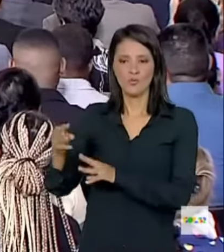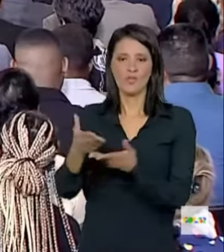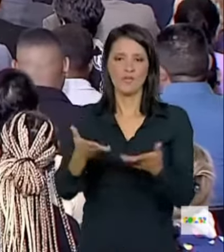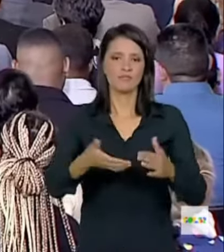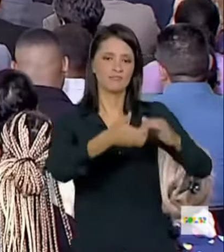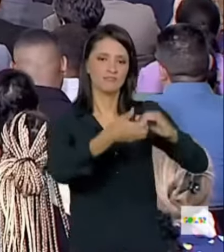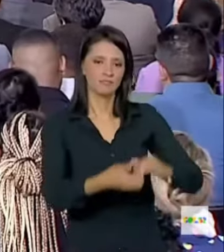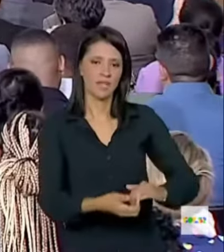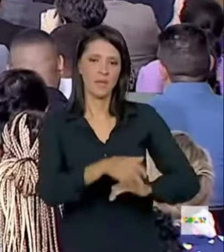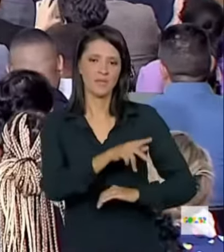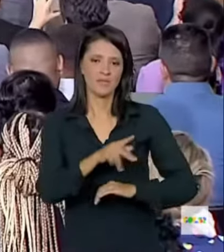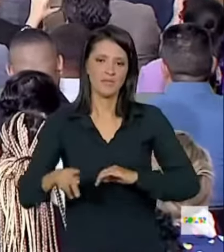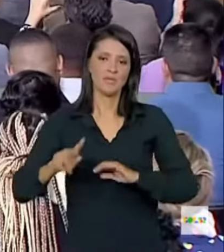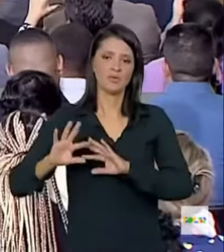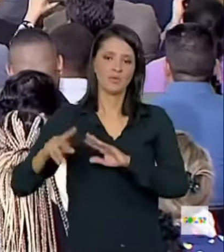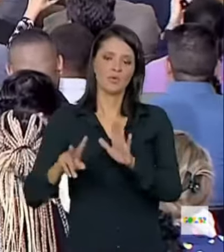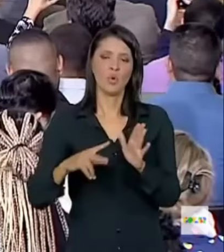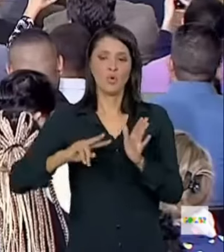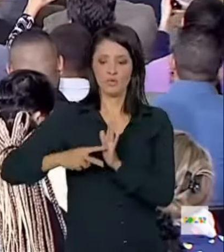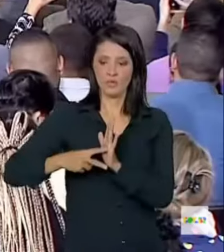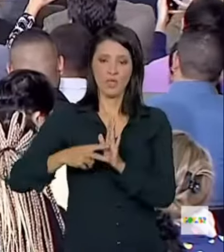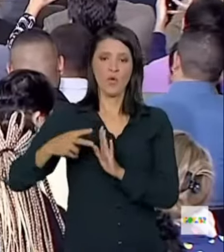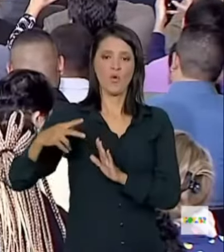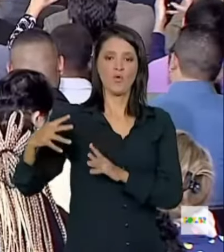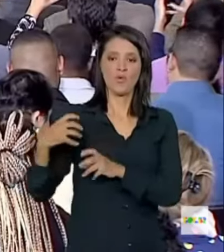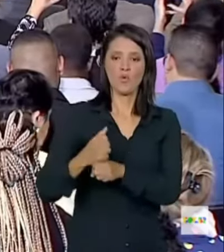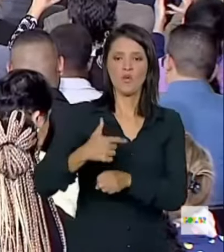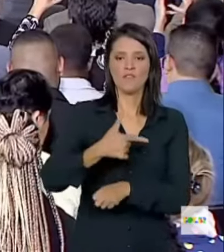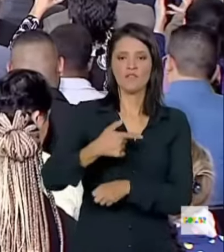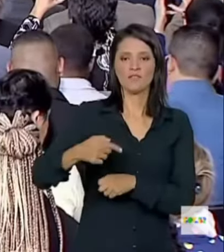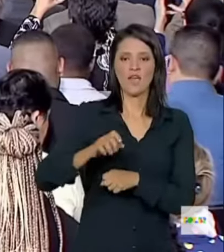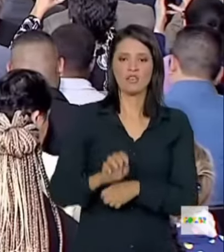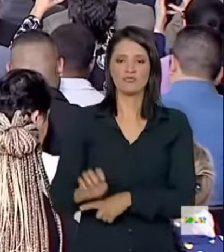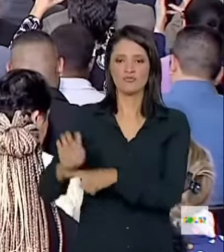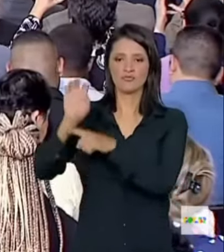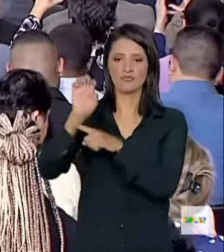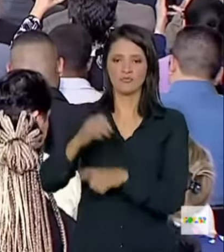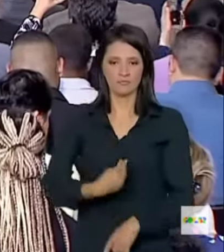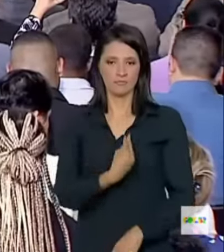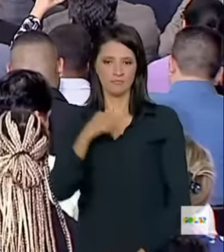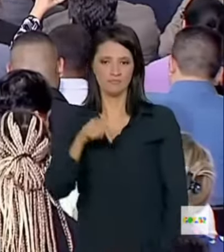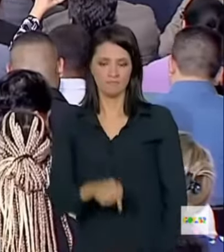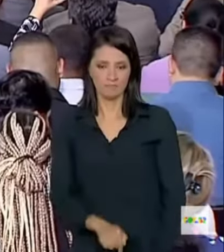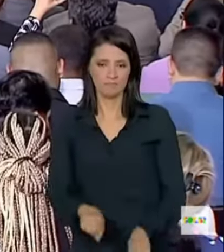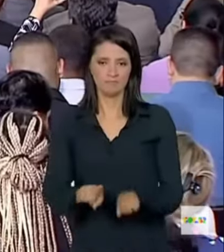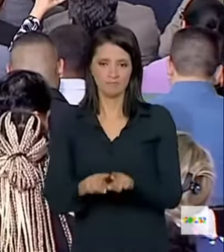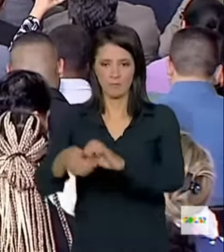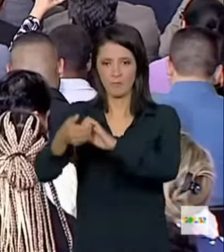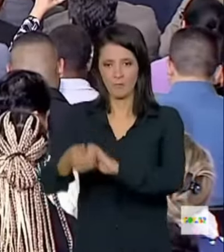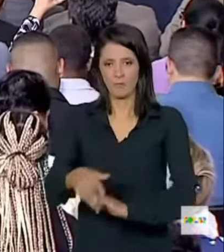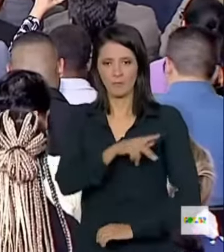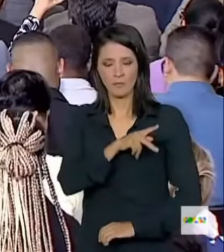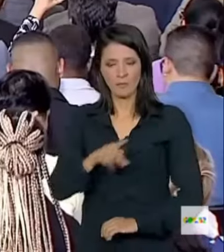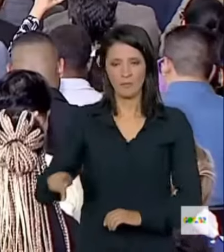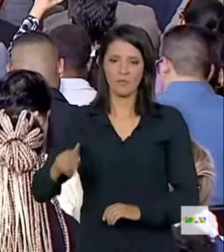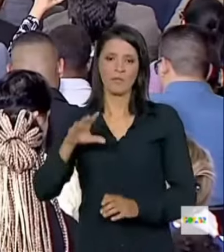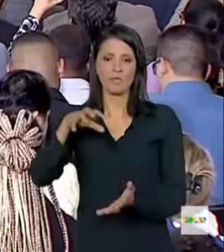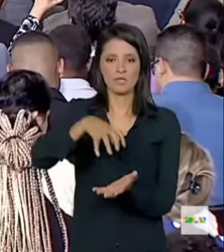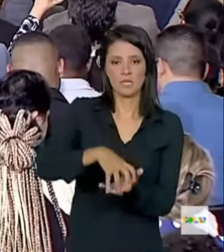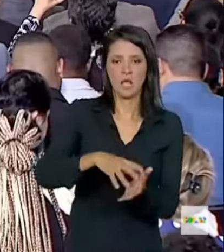o presidente do sindicato dos 27 estados aqui presentes. Quero cumprimentar os presidentes das centrais